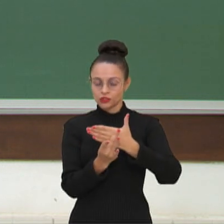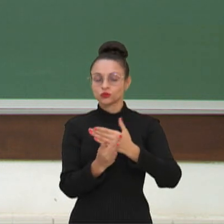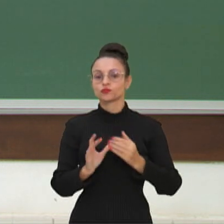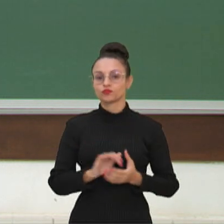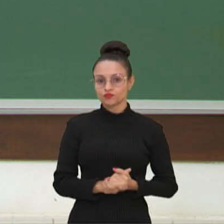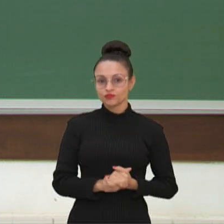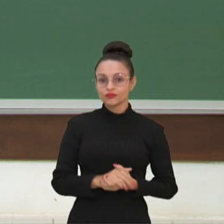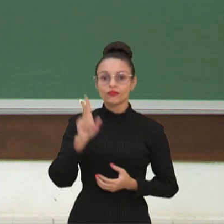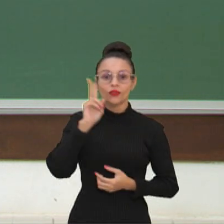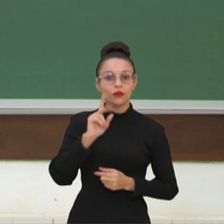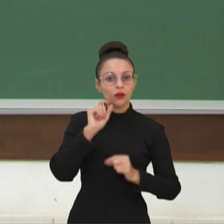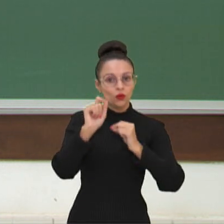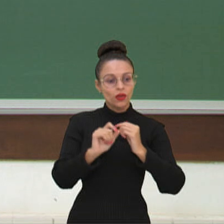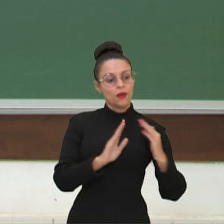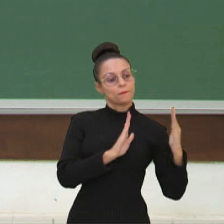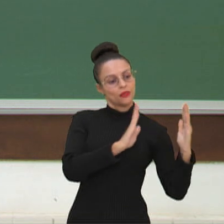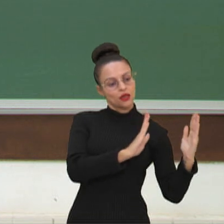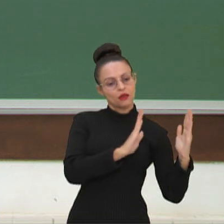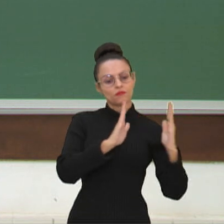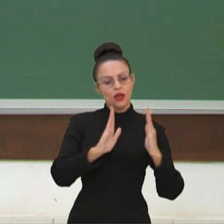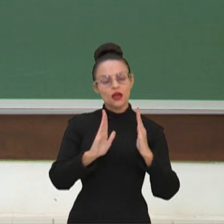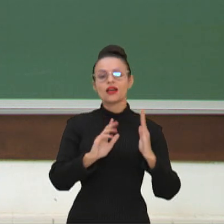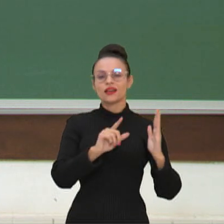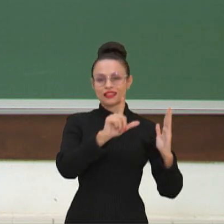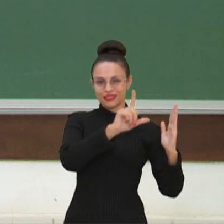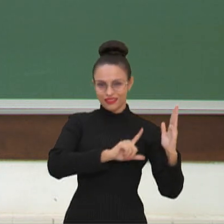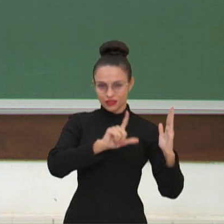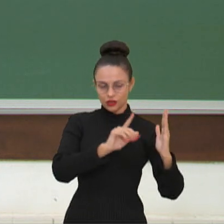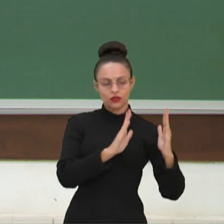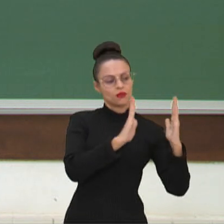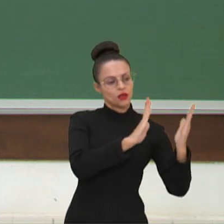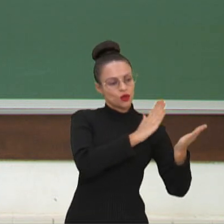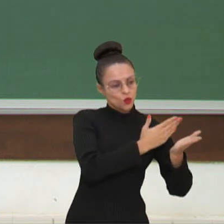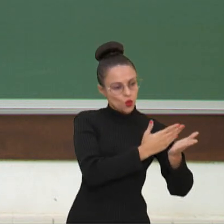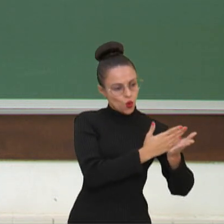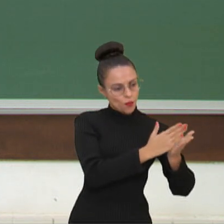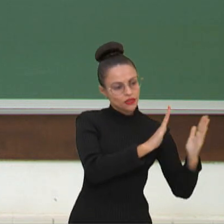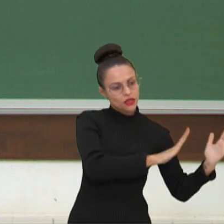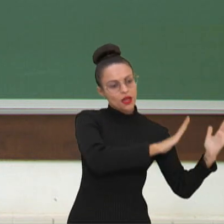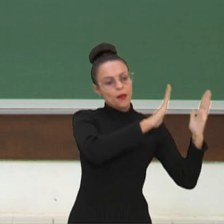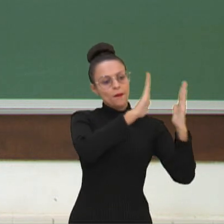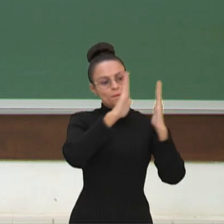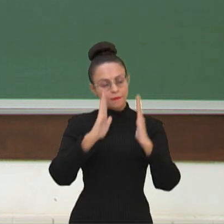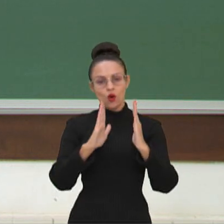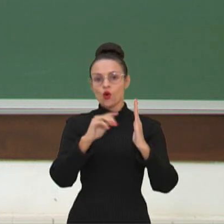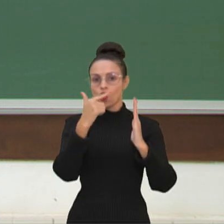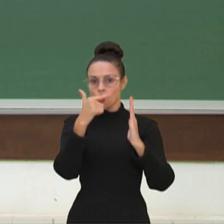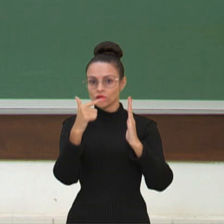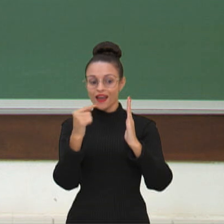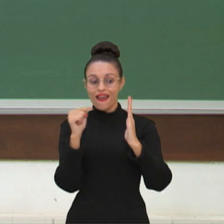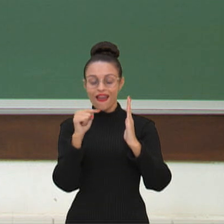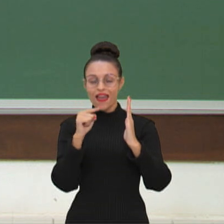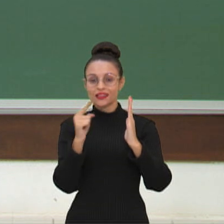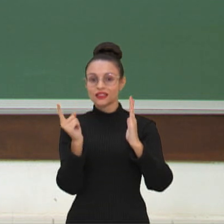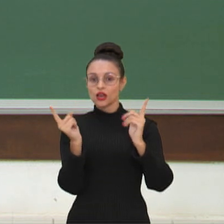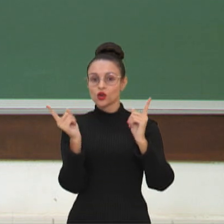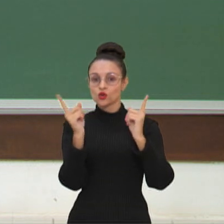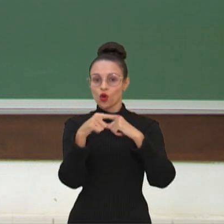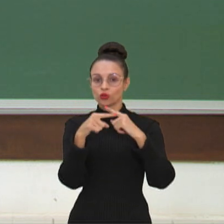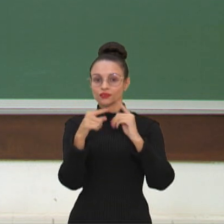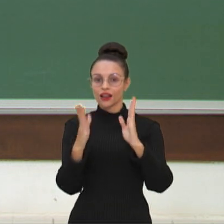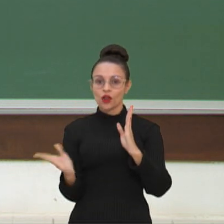que vocês acham que elimina com relação ao romantismo,